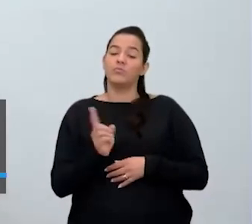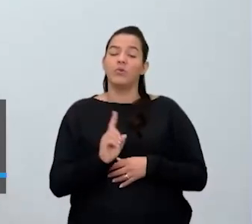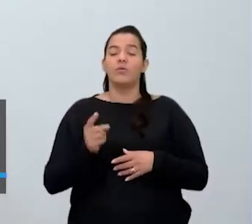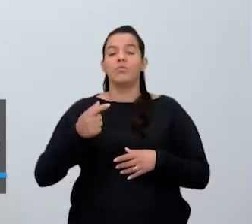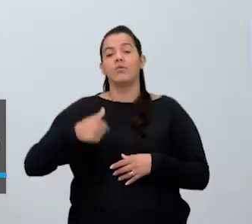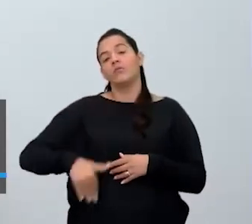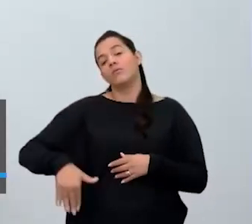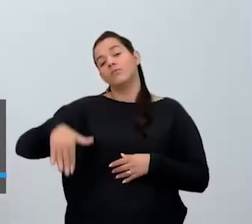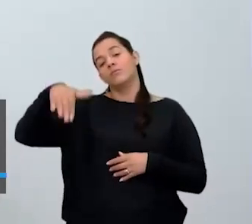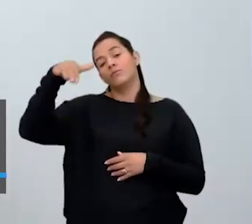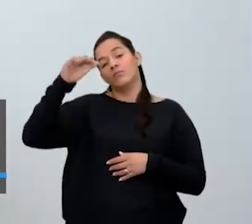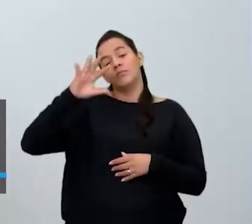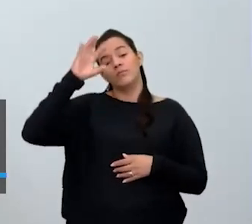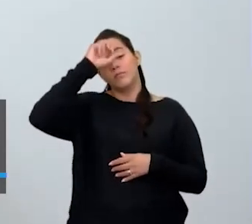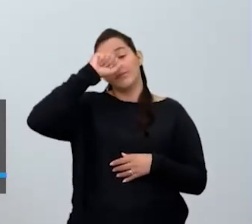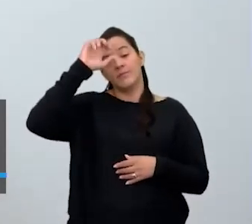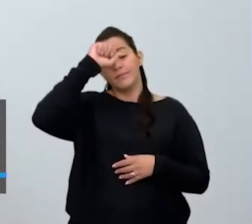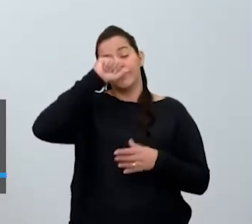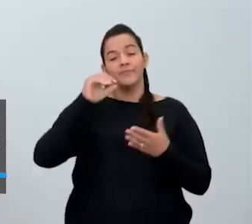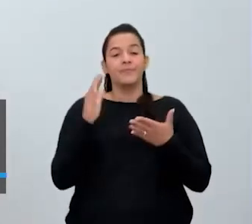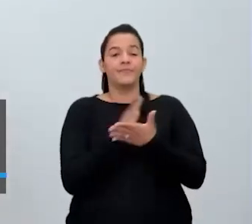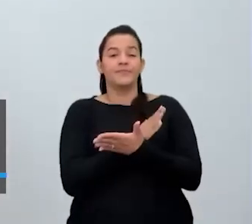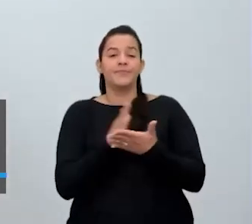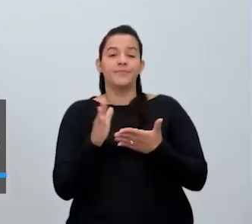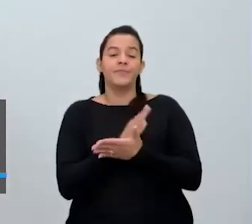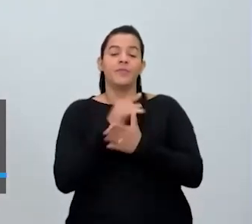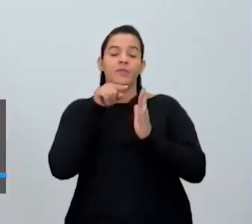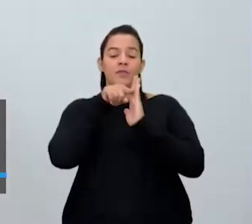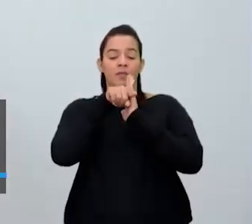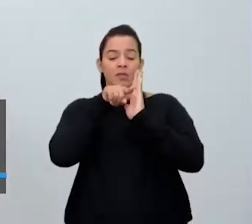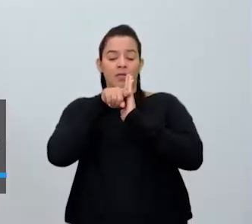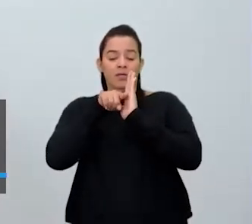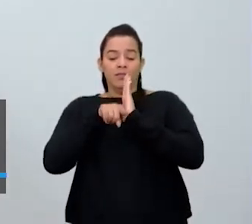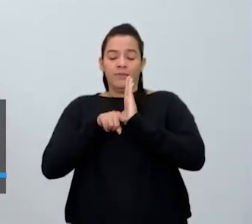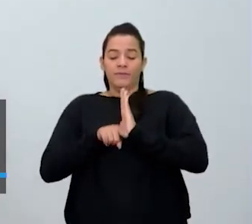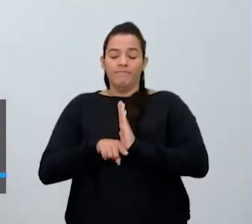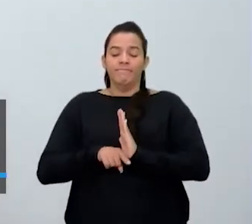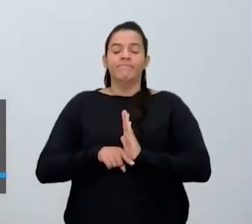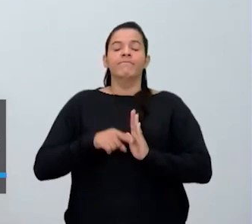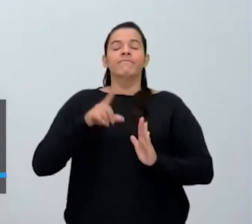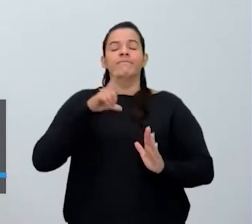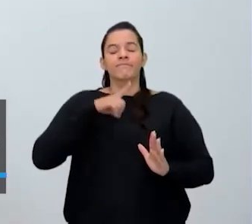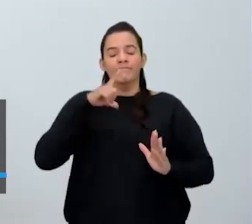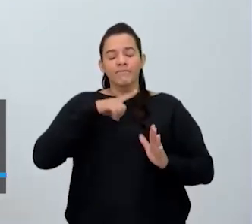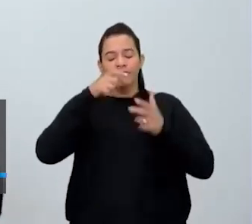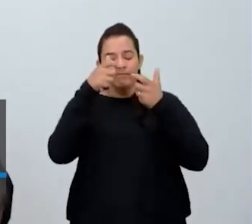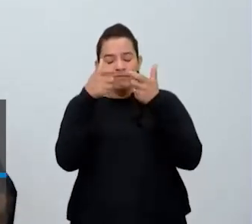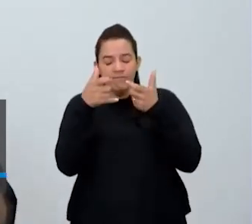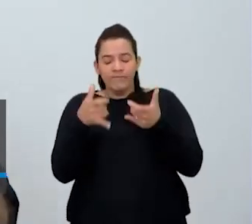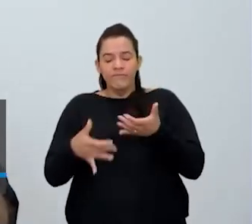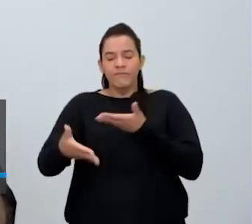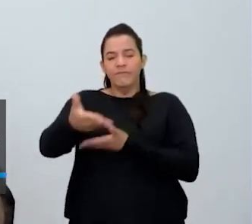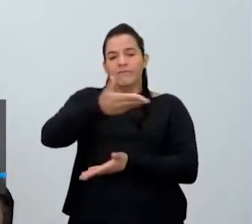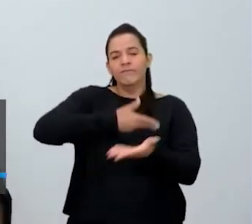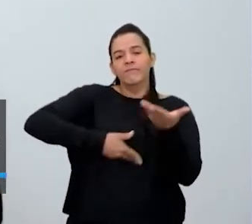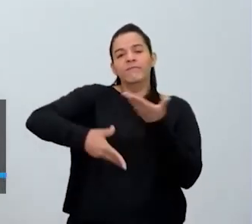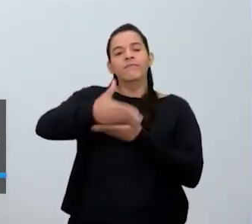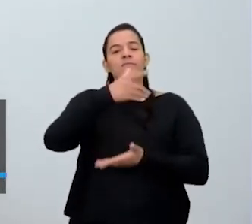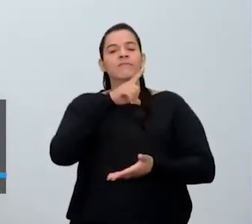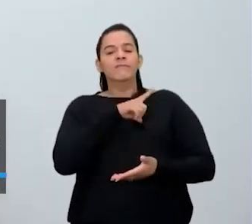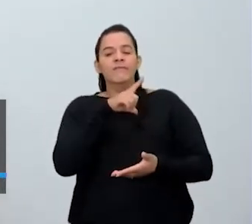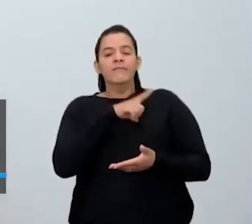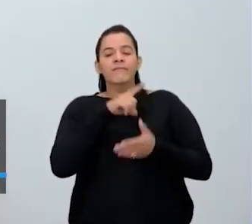que coloquem que o ser humano ele é dotado ao compartilhamento, é uma espécie de DNA cultural que a gente